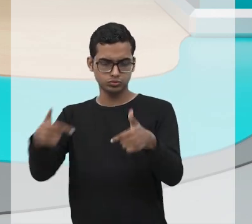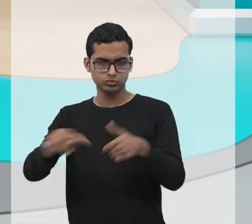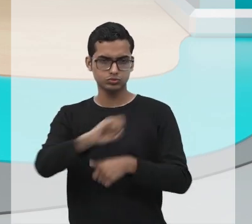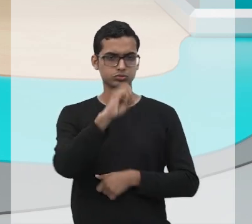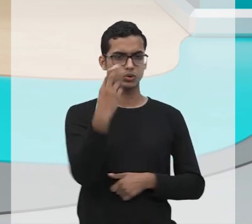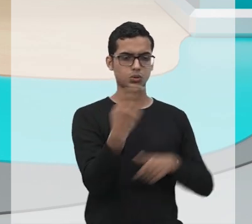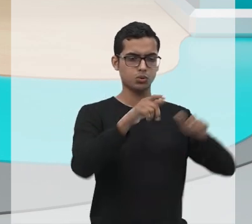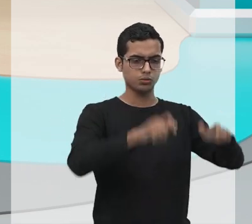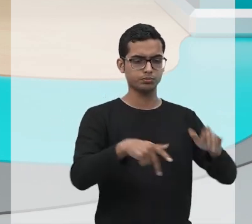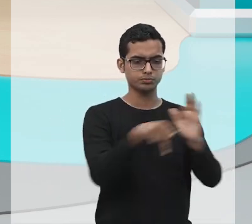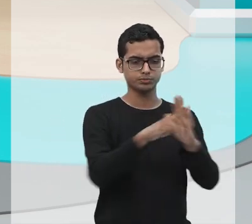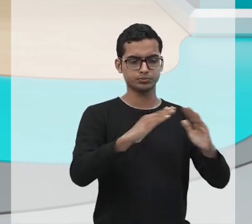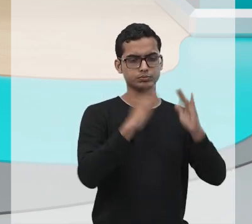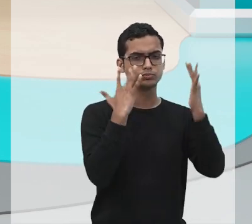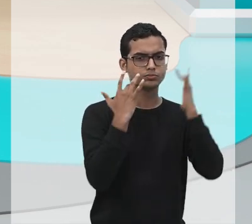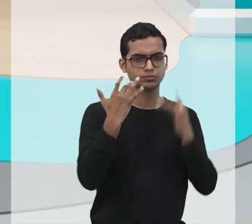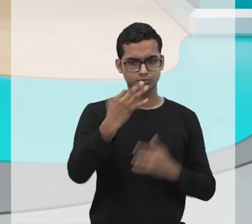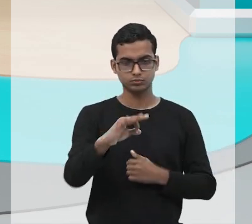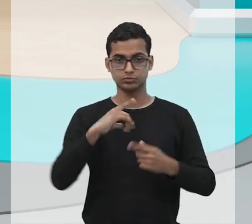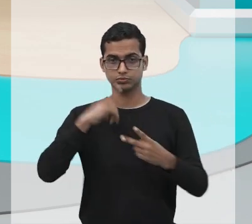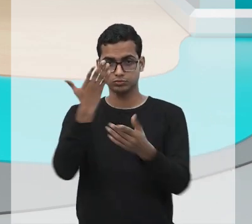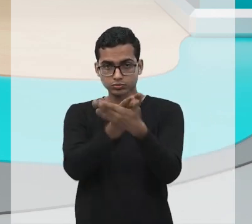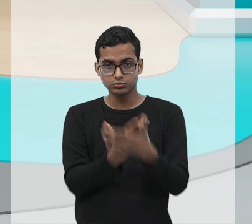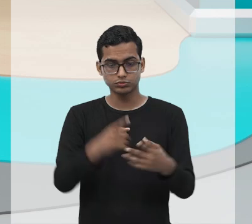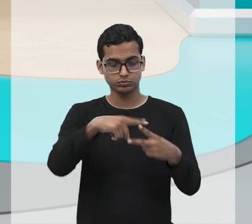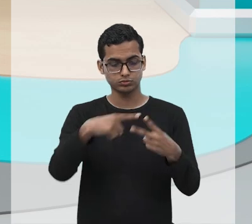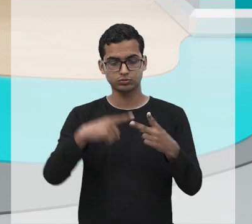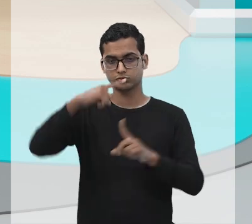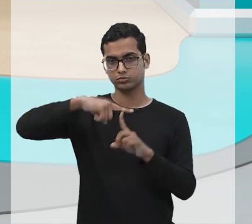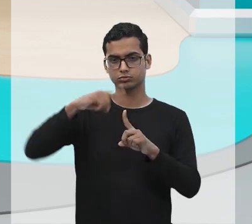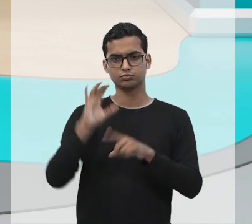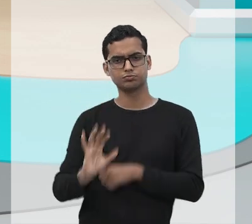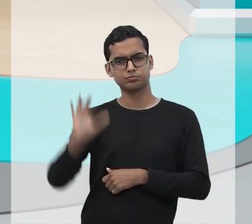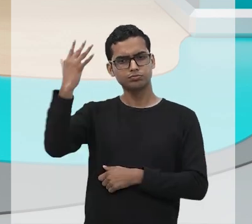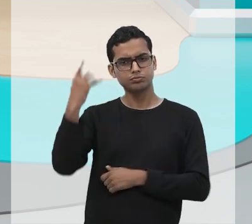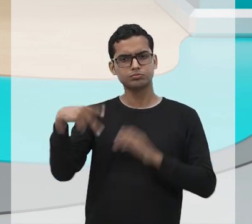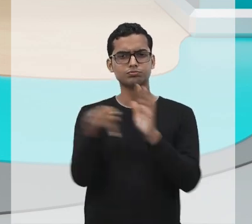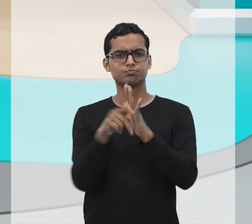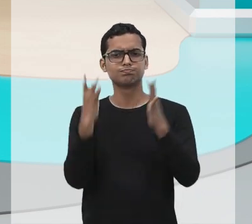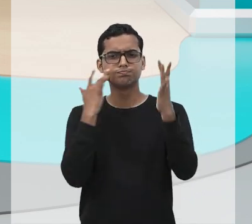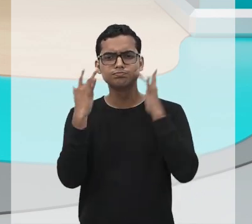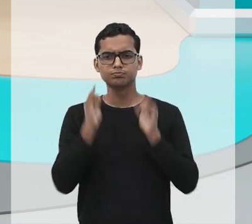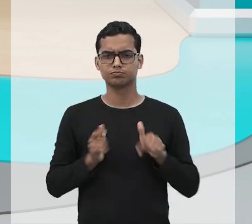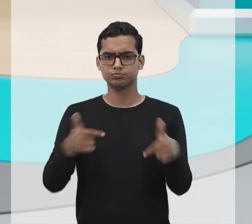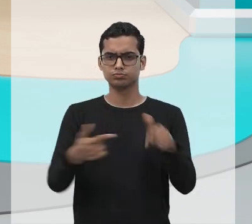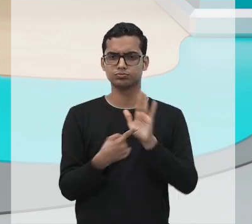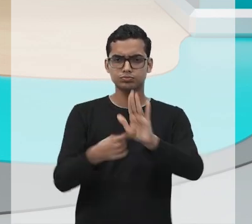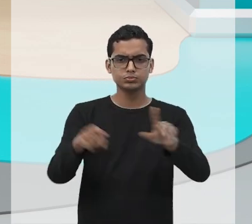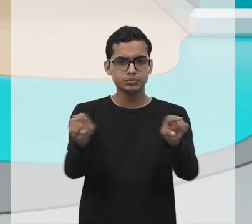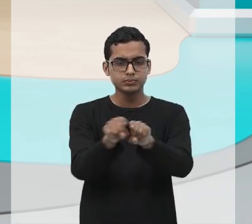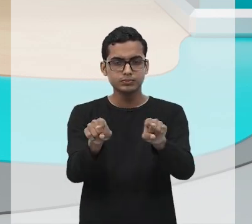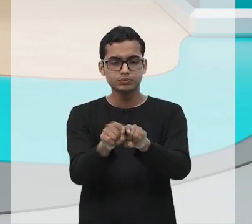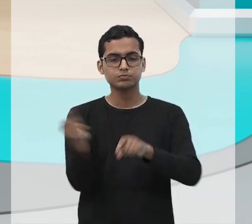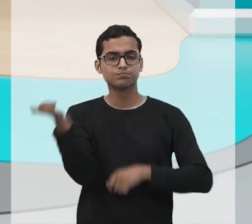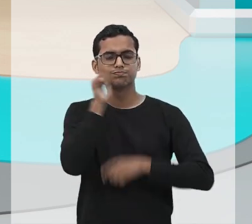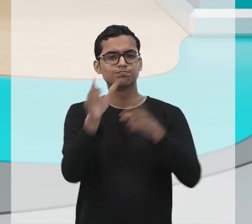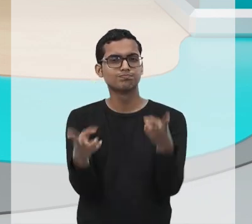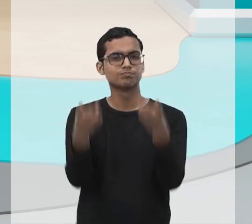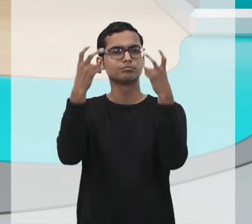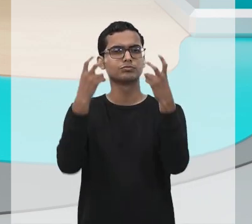o local. Então, a gente viu 2 tipos de teatros, onde acontece a ação cênica, e a gente já consegue